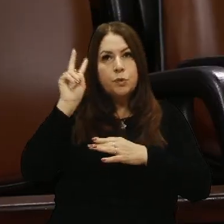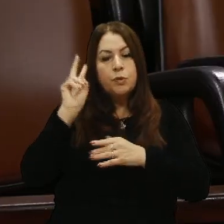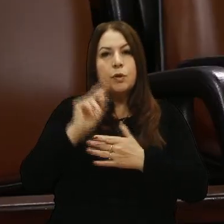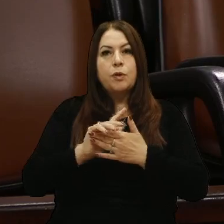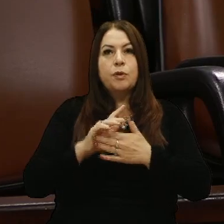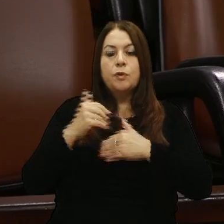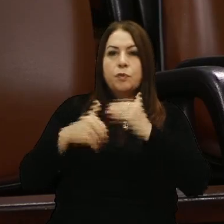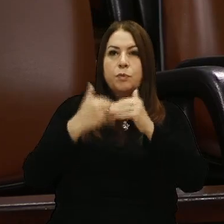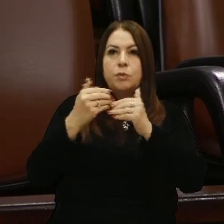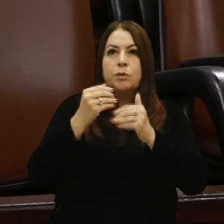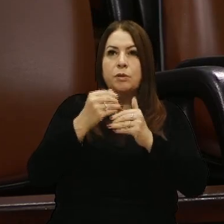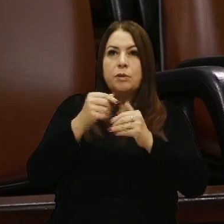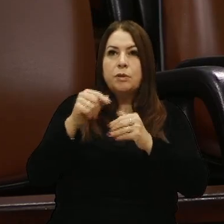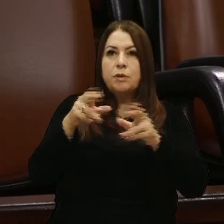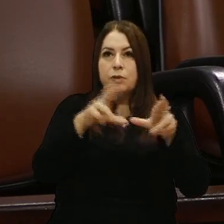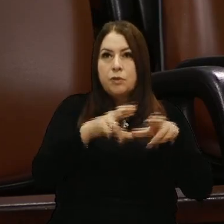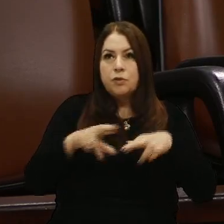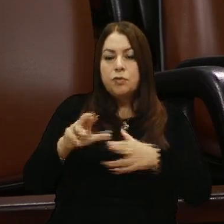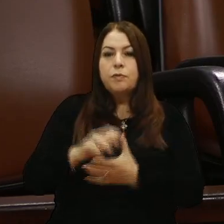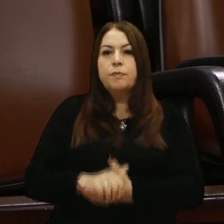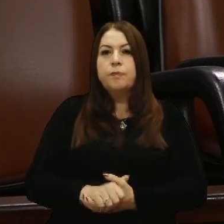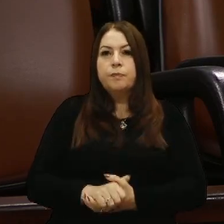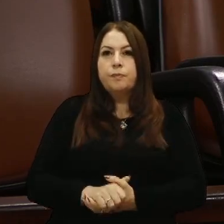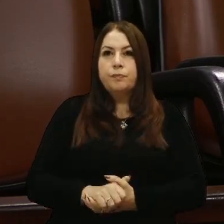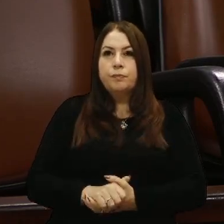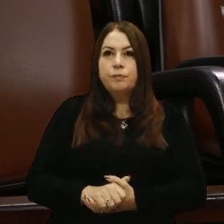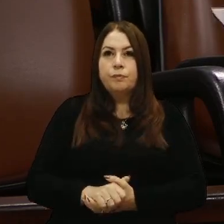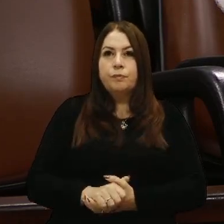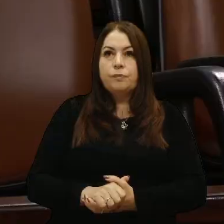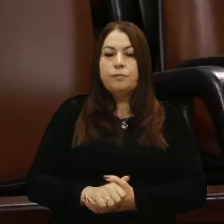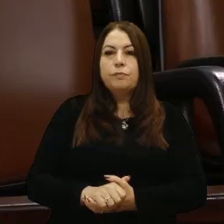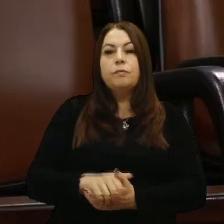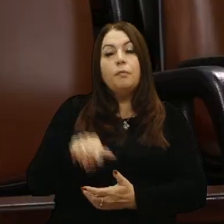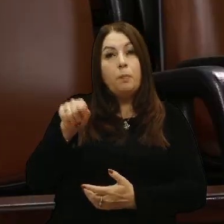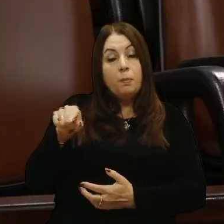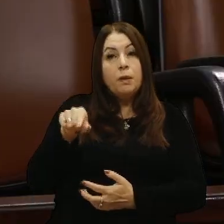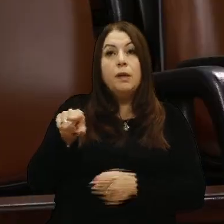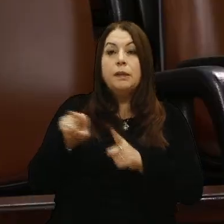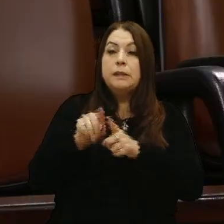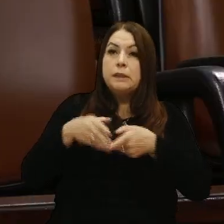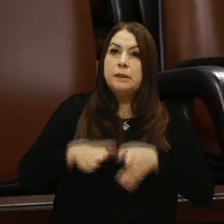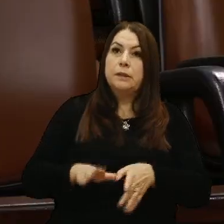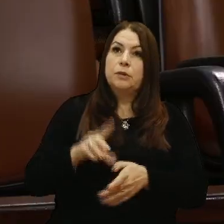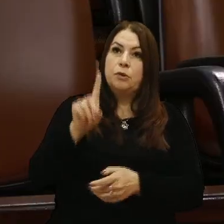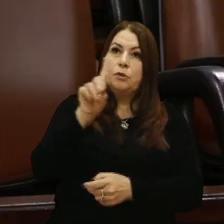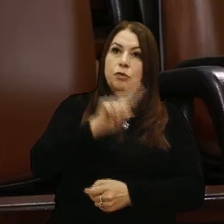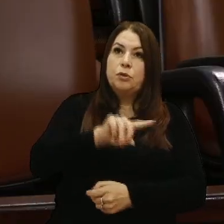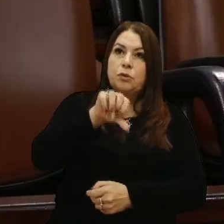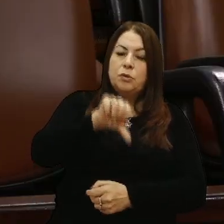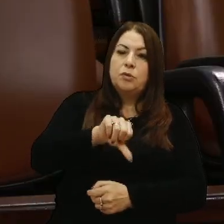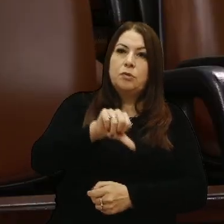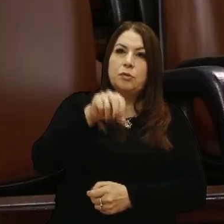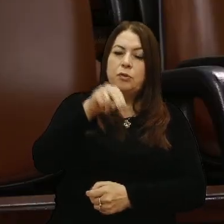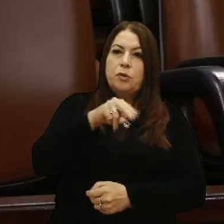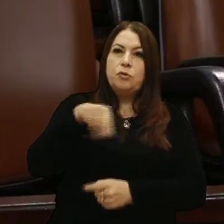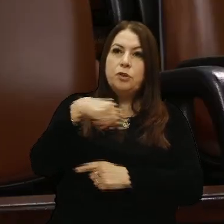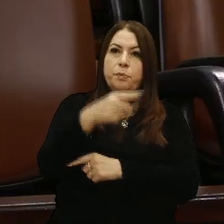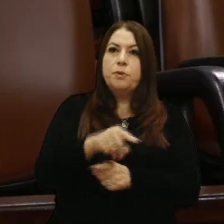do desenvolvimento da região. Francisco Sequin nasceu no dia 9 de novembro